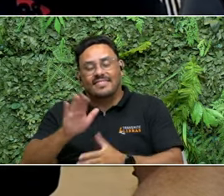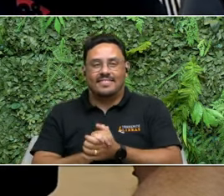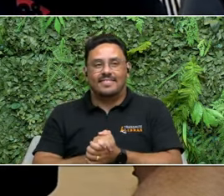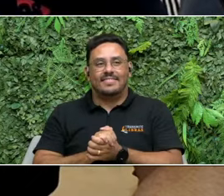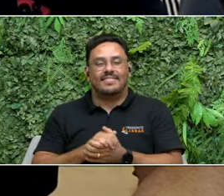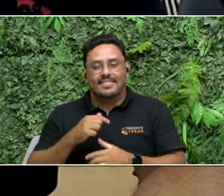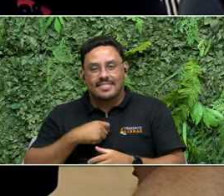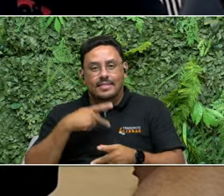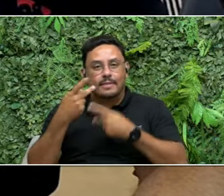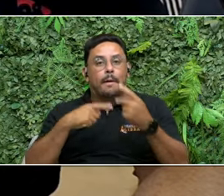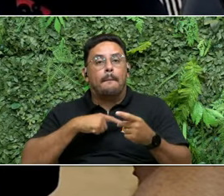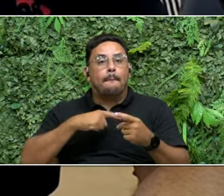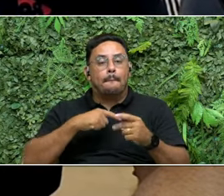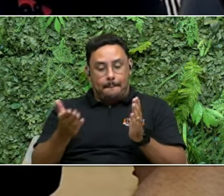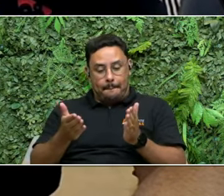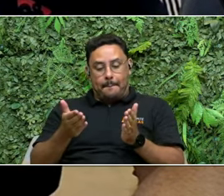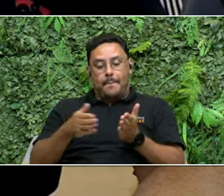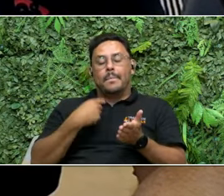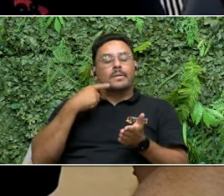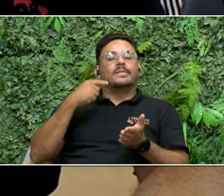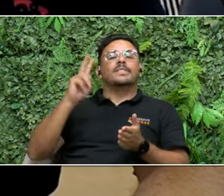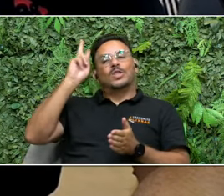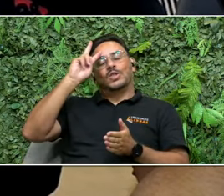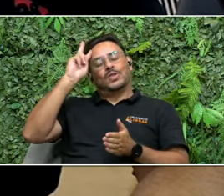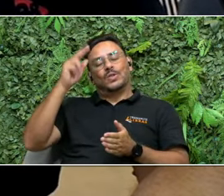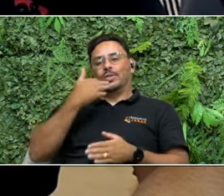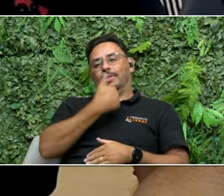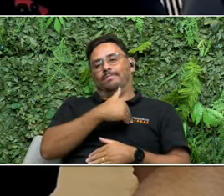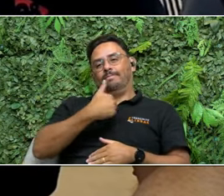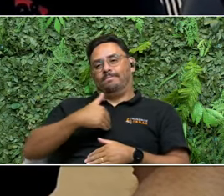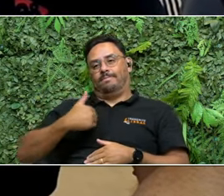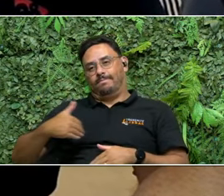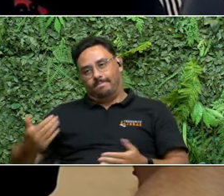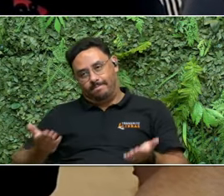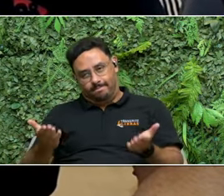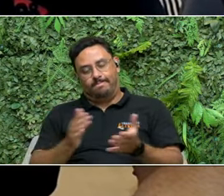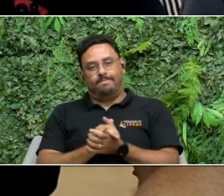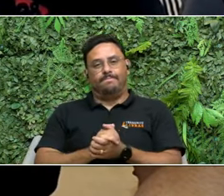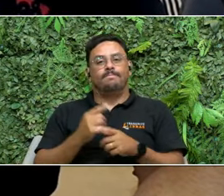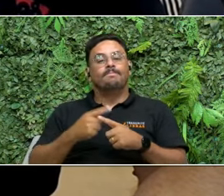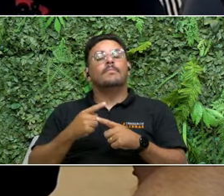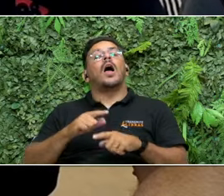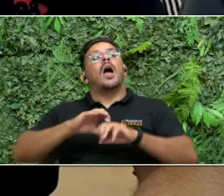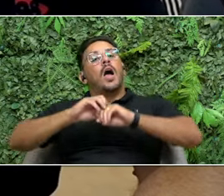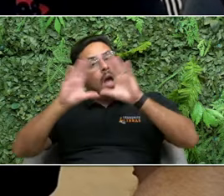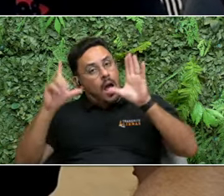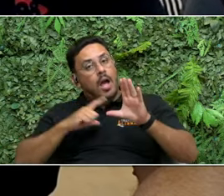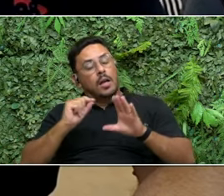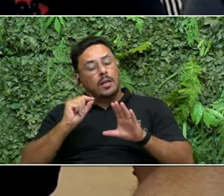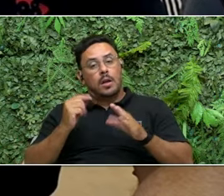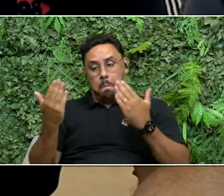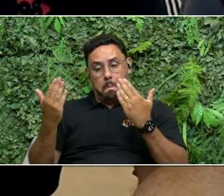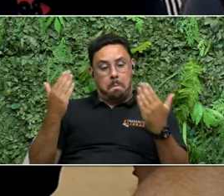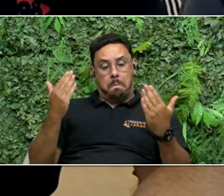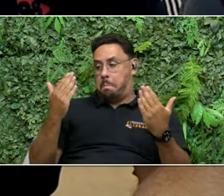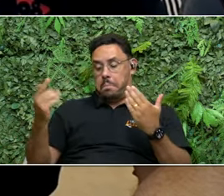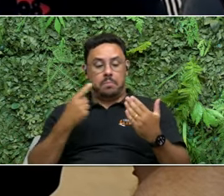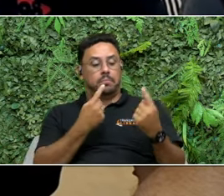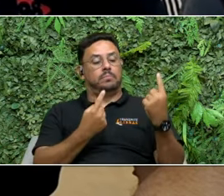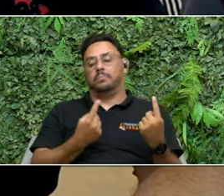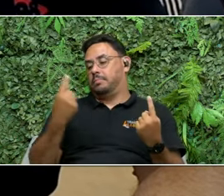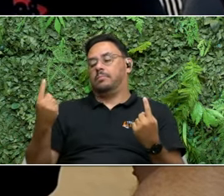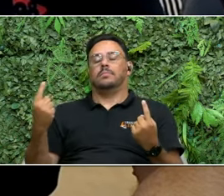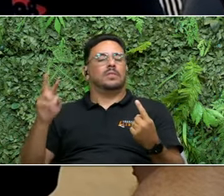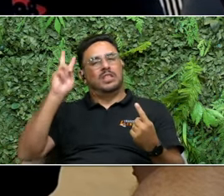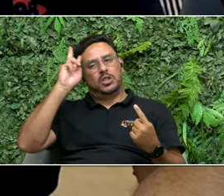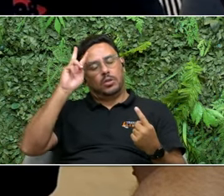o esse Como eu disse tem um capítulo só dele na história do do Atlético claro que b não é comparar jogador né Cada